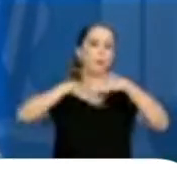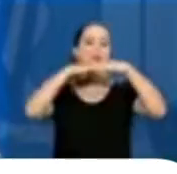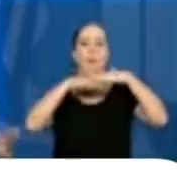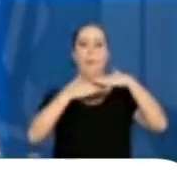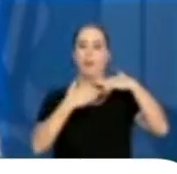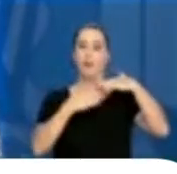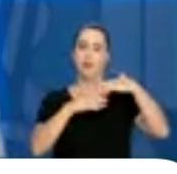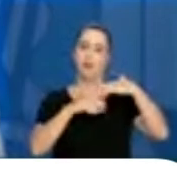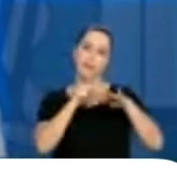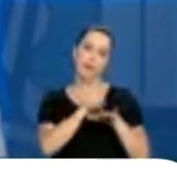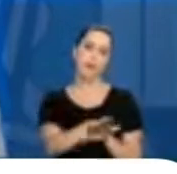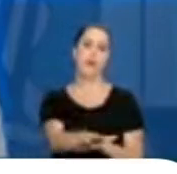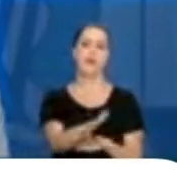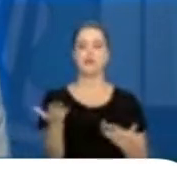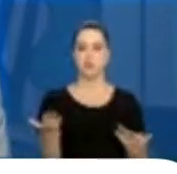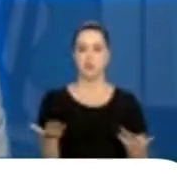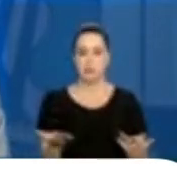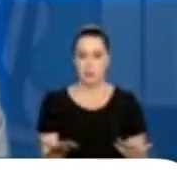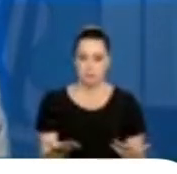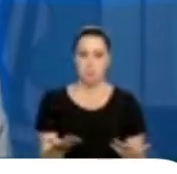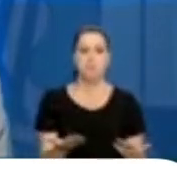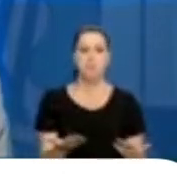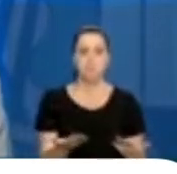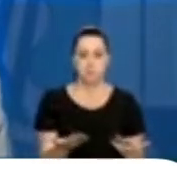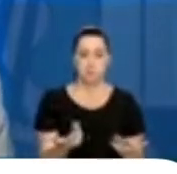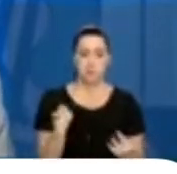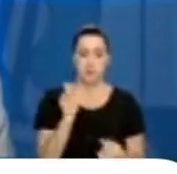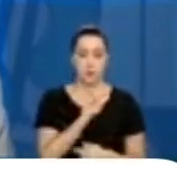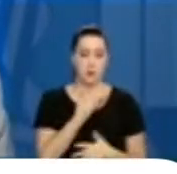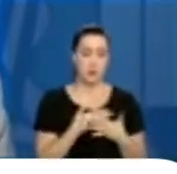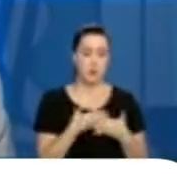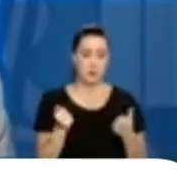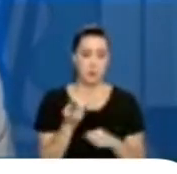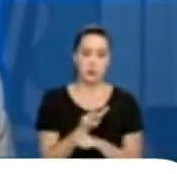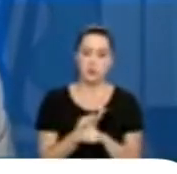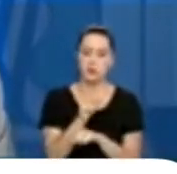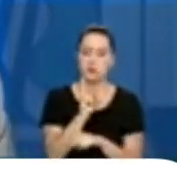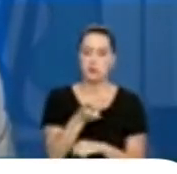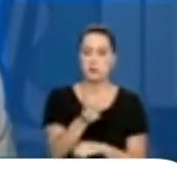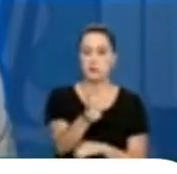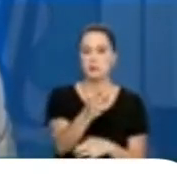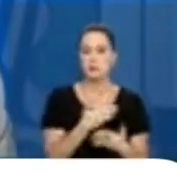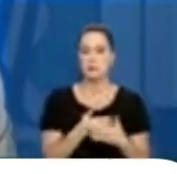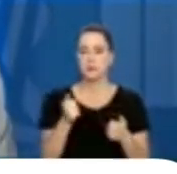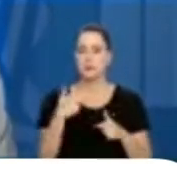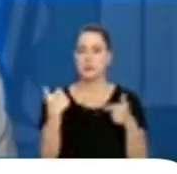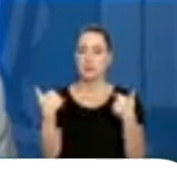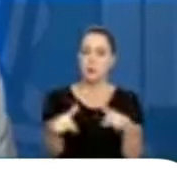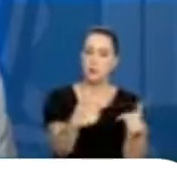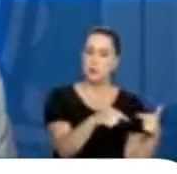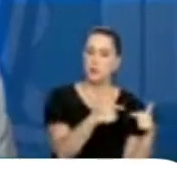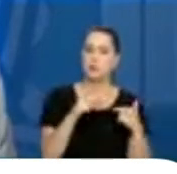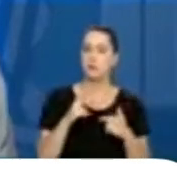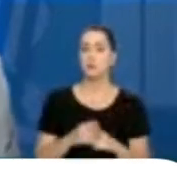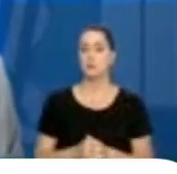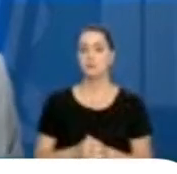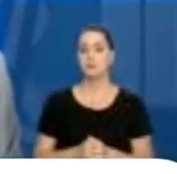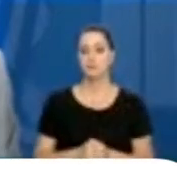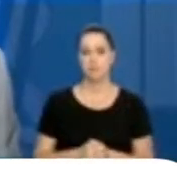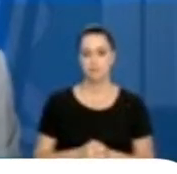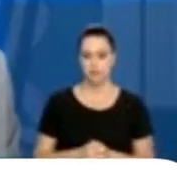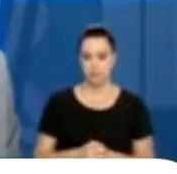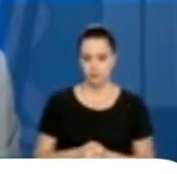Então, estamos buscando aprimorar e automatizar todas essas atividades da melhor maneira possível.